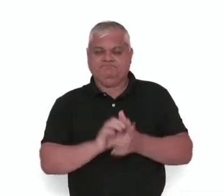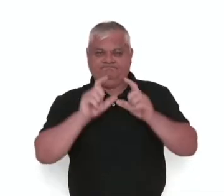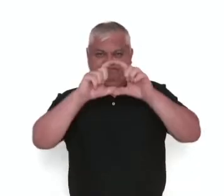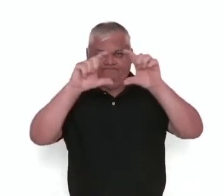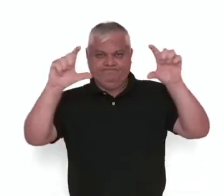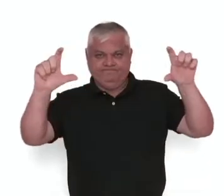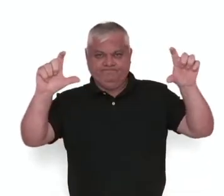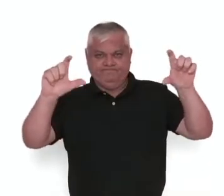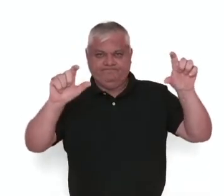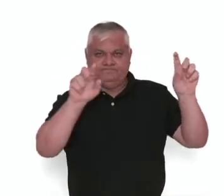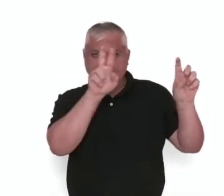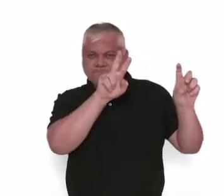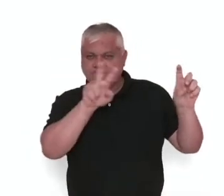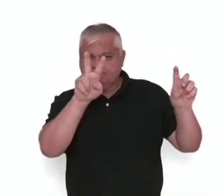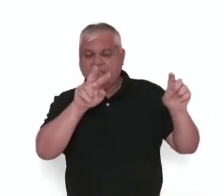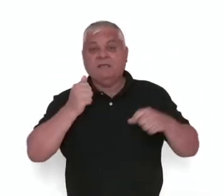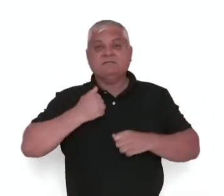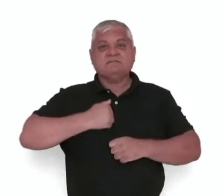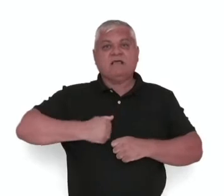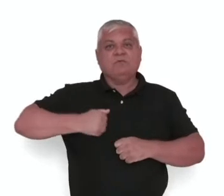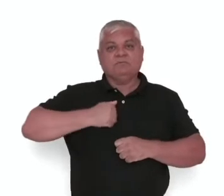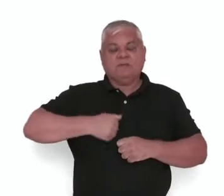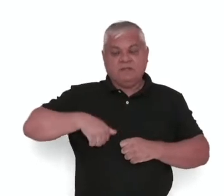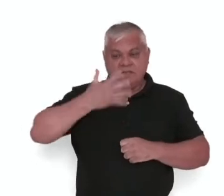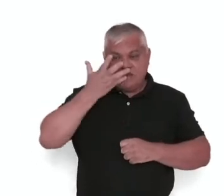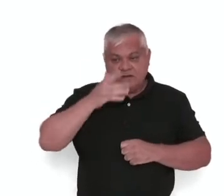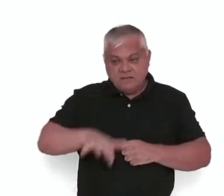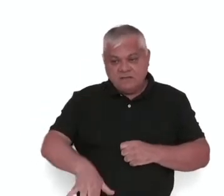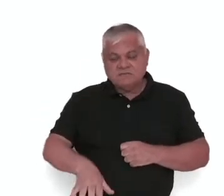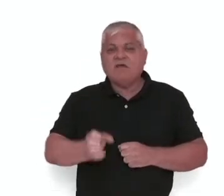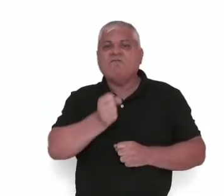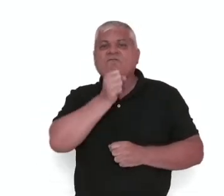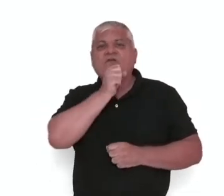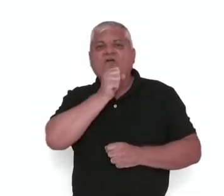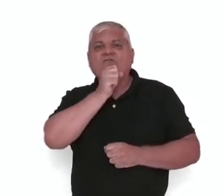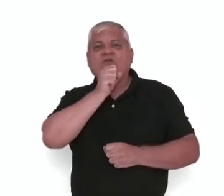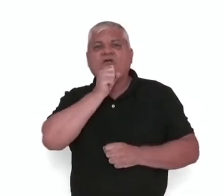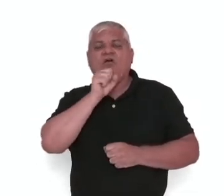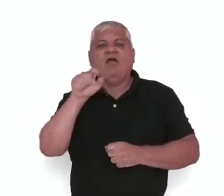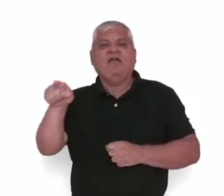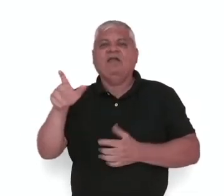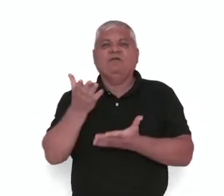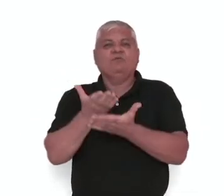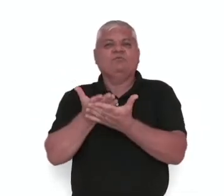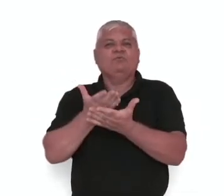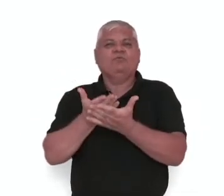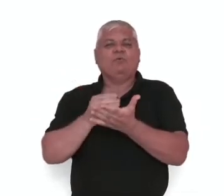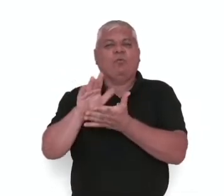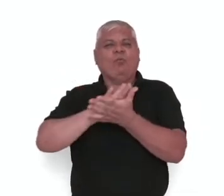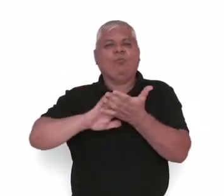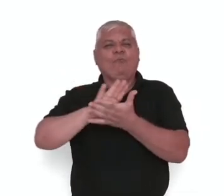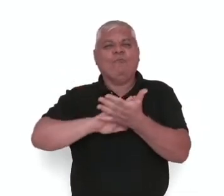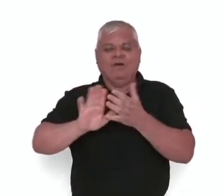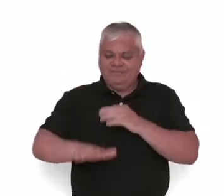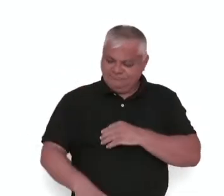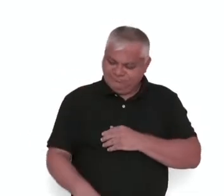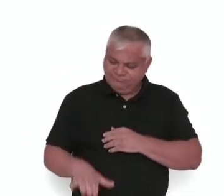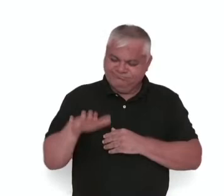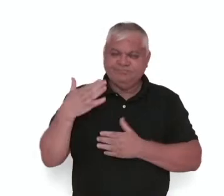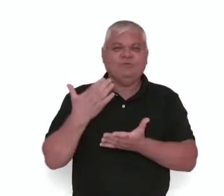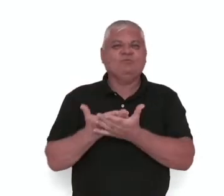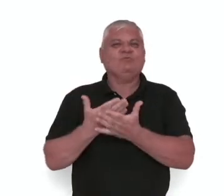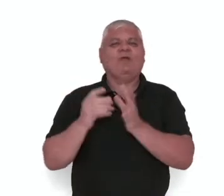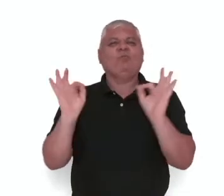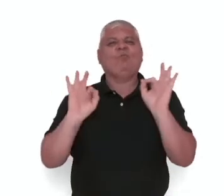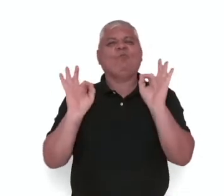revela que sente saudade da infância e dos avós, e que ele não estudou nesse período da vida, né?